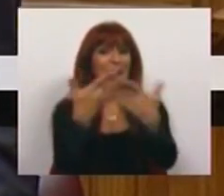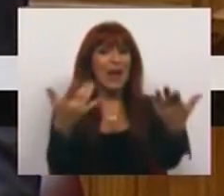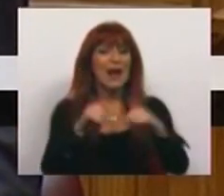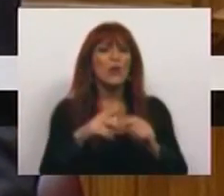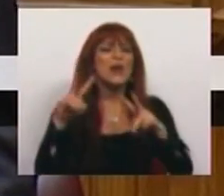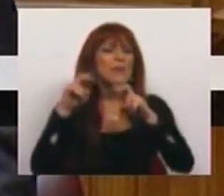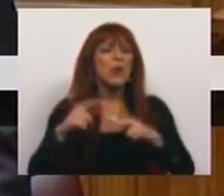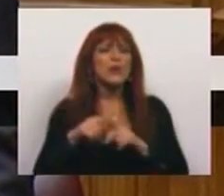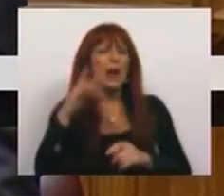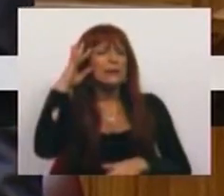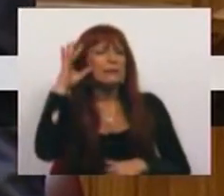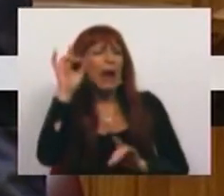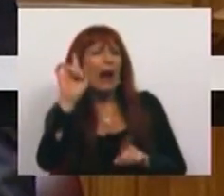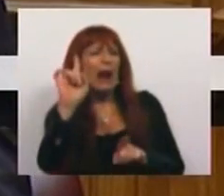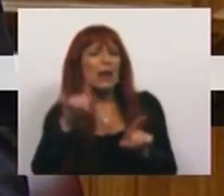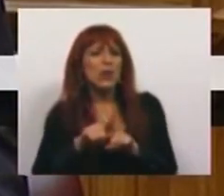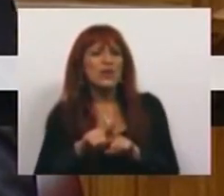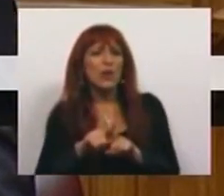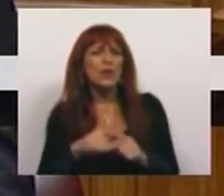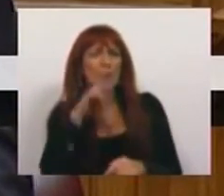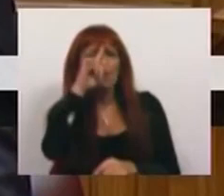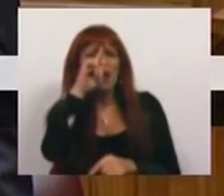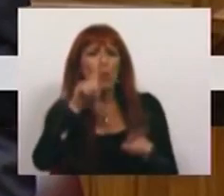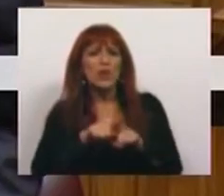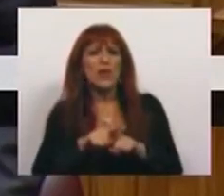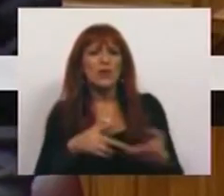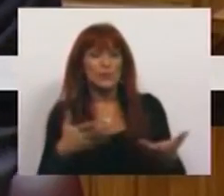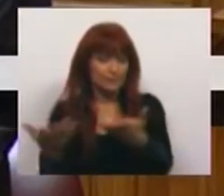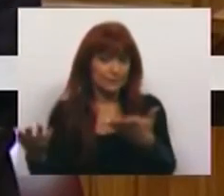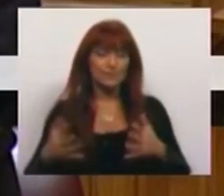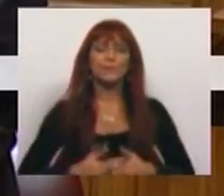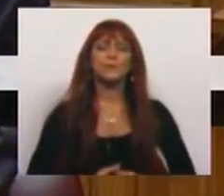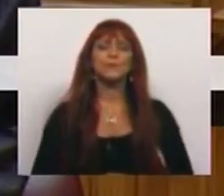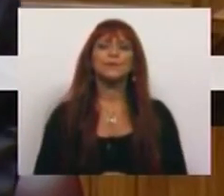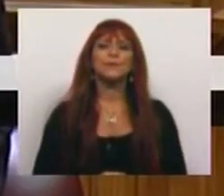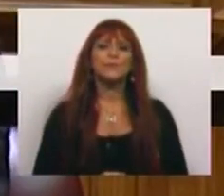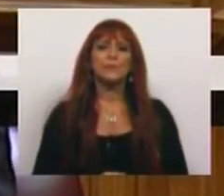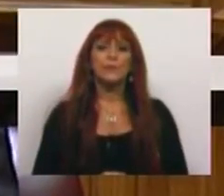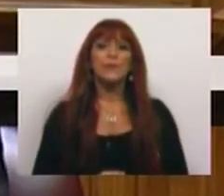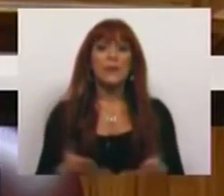escrutinada na base da mistificação, na base da mentira, na base da calúnia. Exatamente.